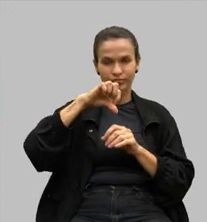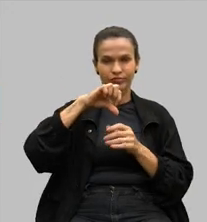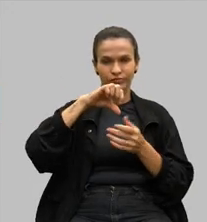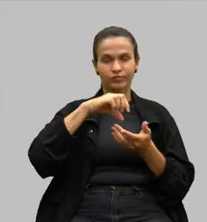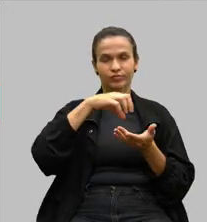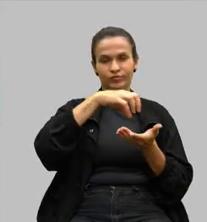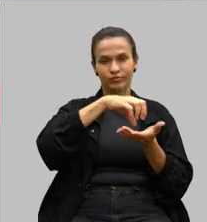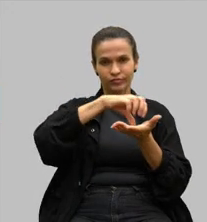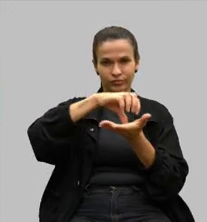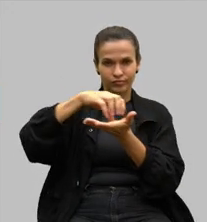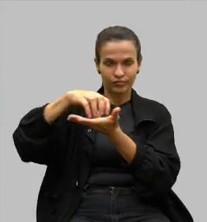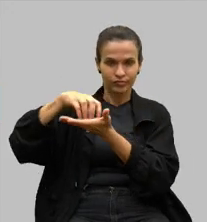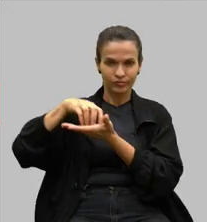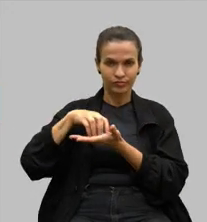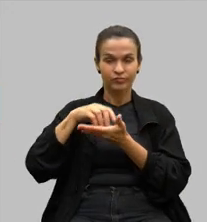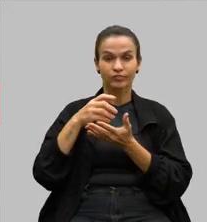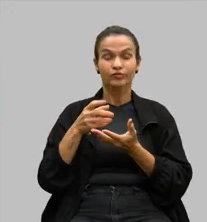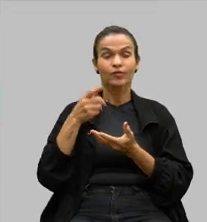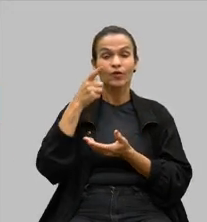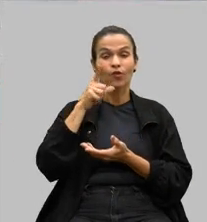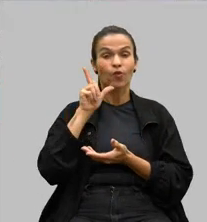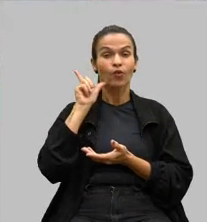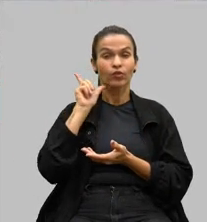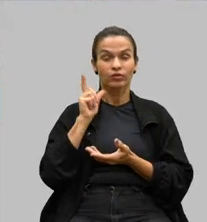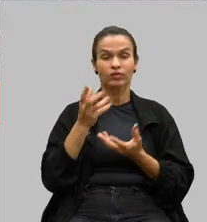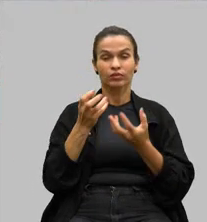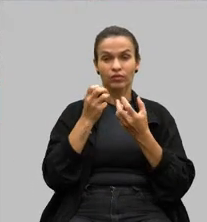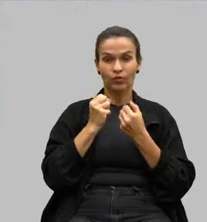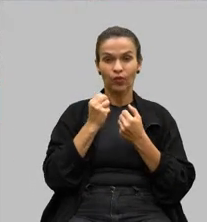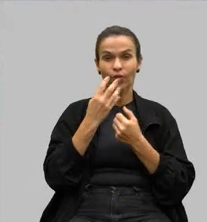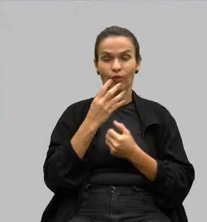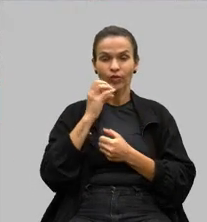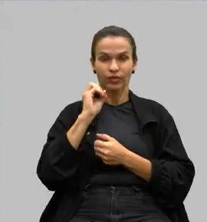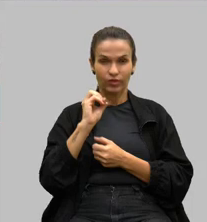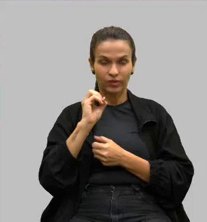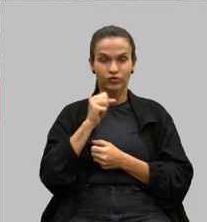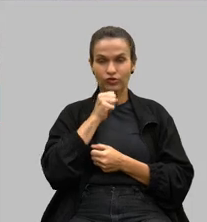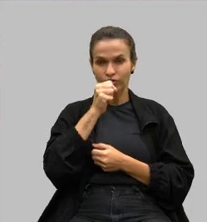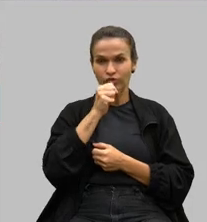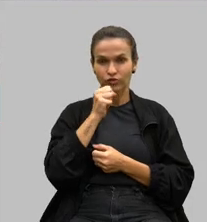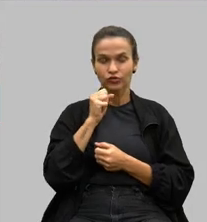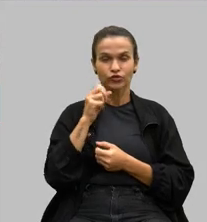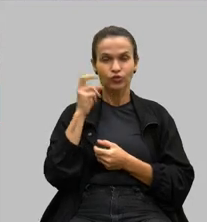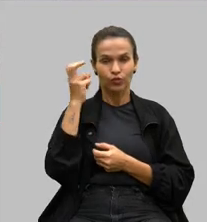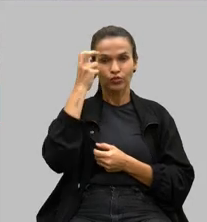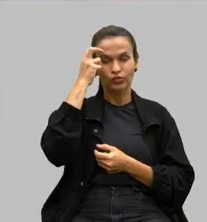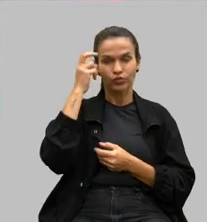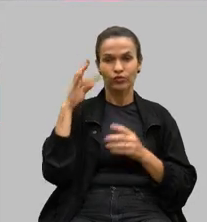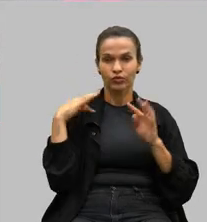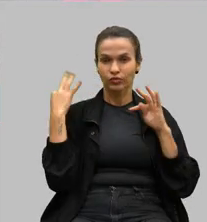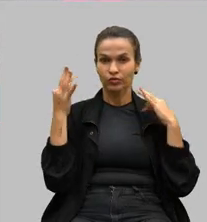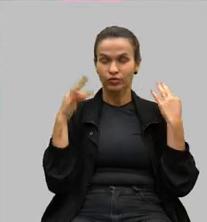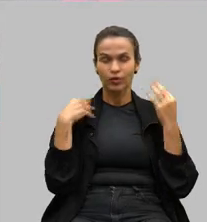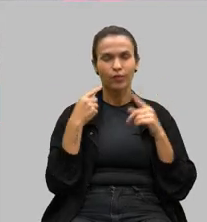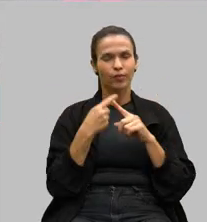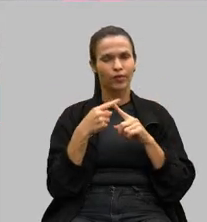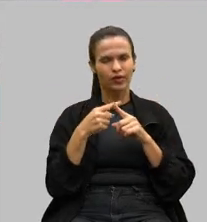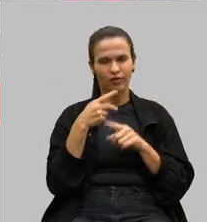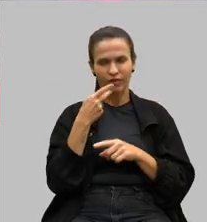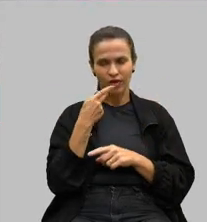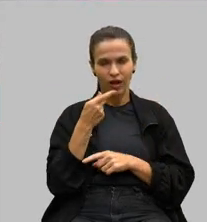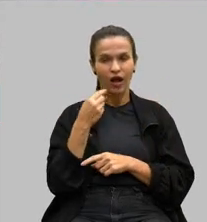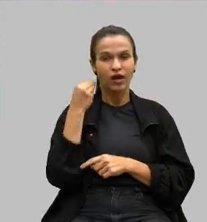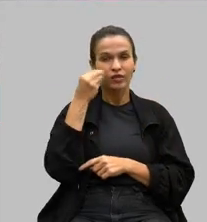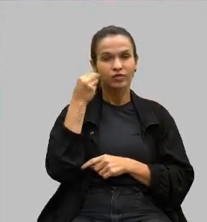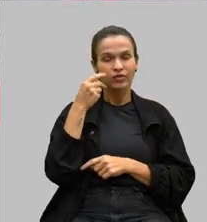eu recebemos 40 jornalistas de cultura e turismo por que que eu falo cultura e turismo porque a experiência do Turismo em Minas